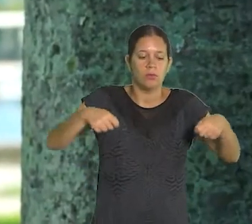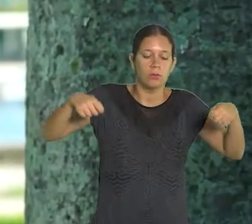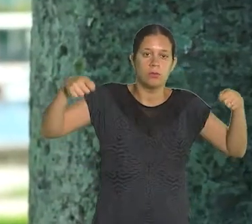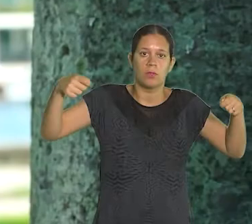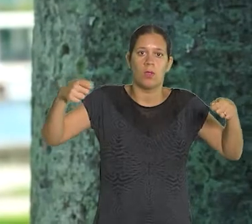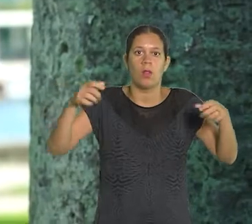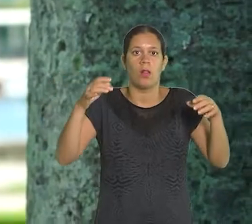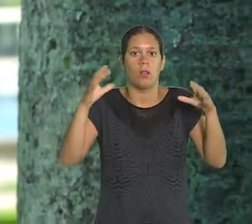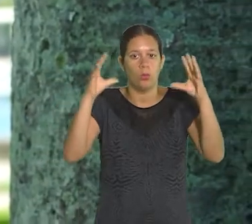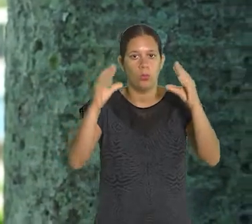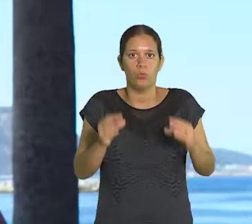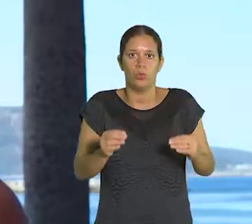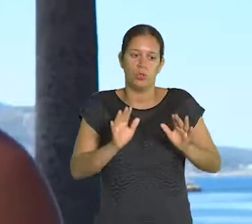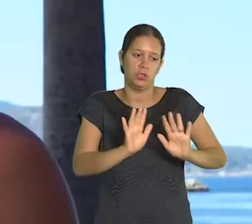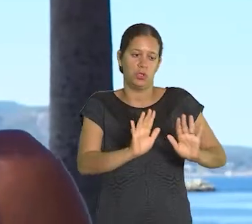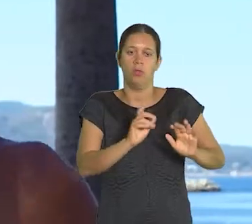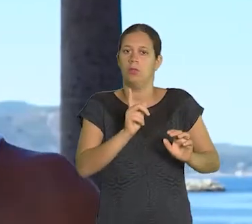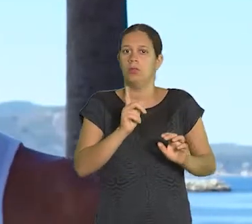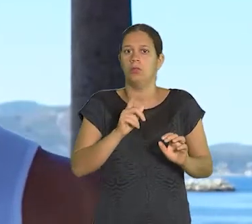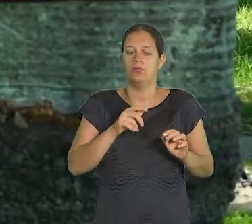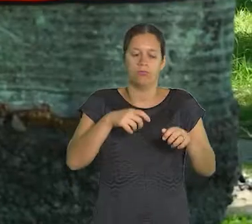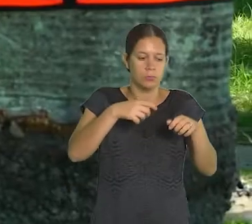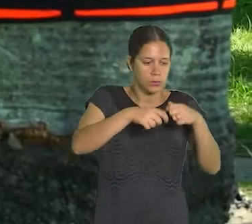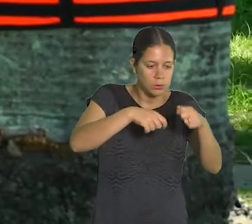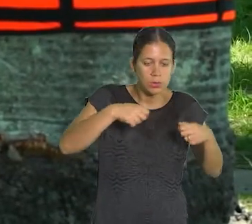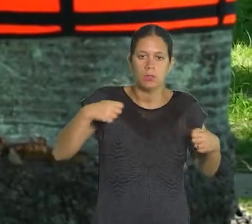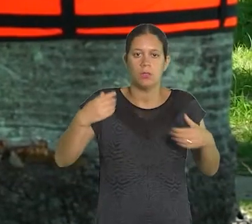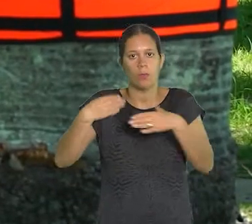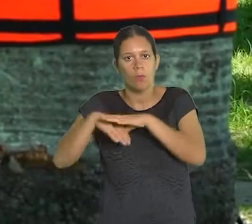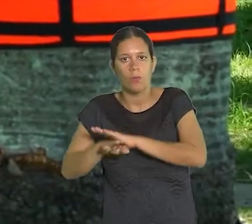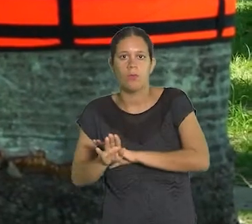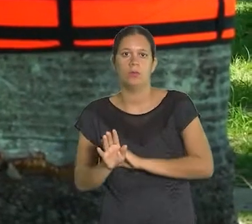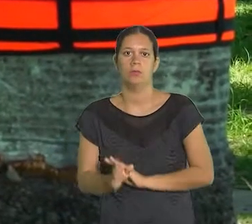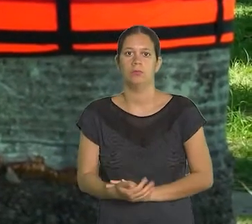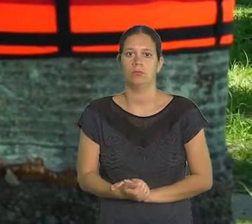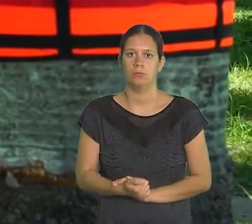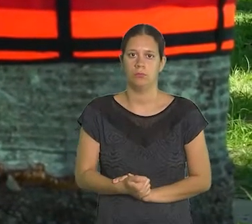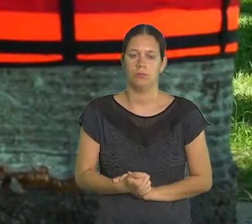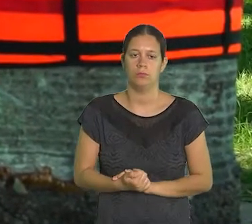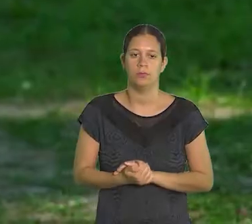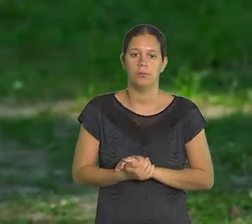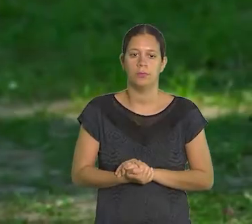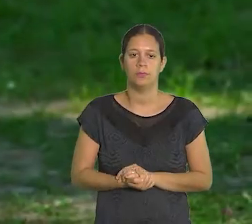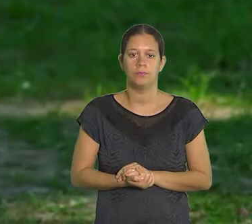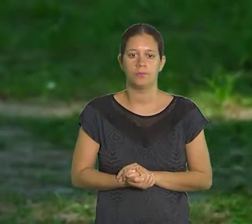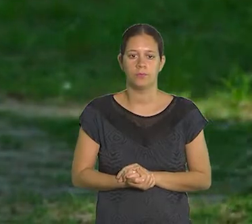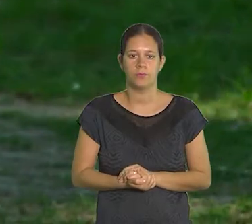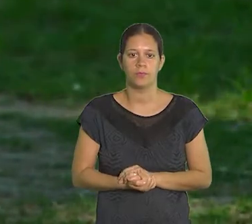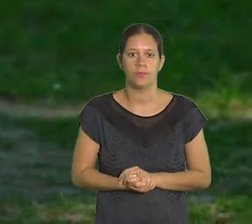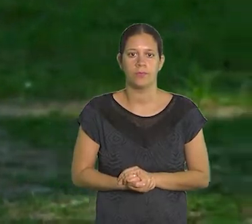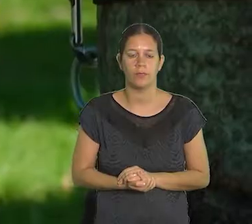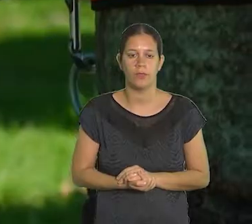evitar deixar o slackline montado à noite. Sempre que for embora, desmonte seu slackline.